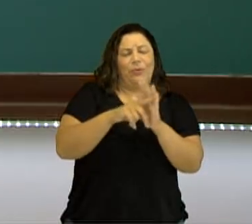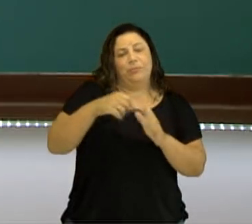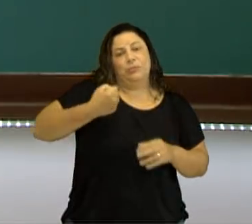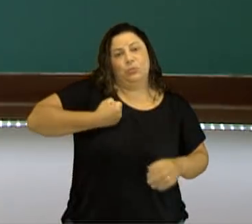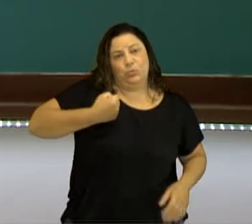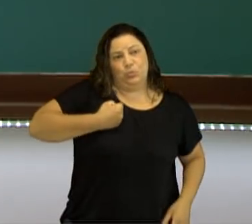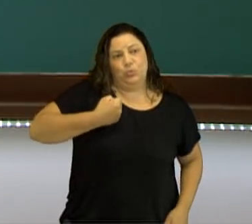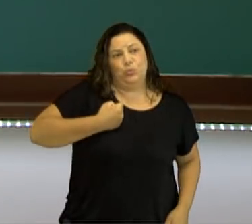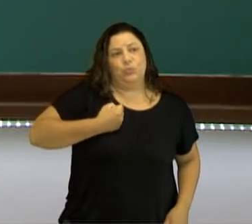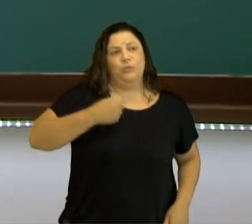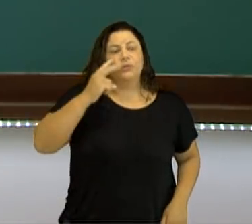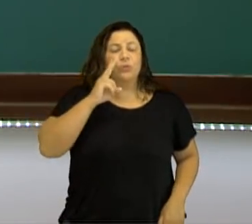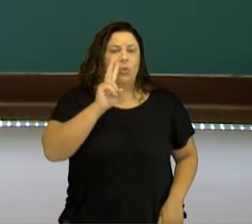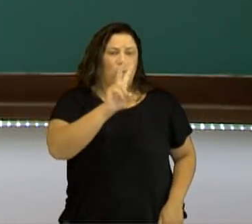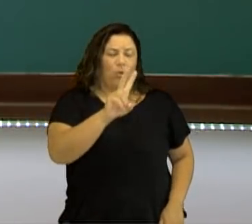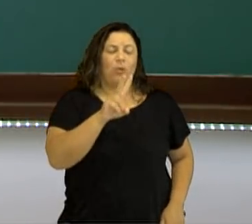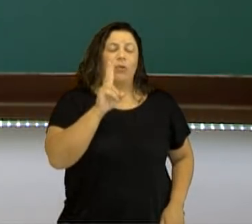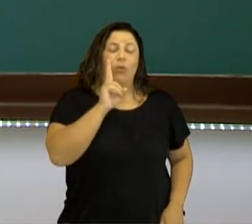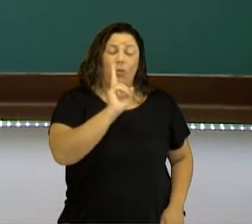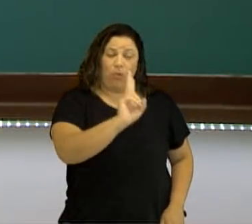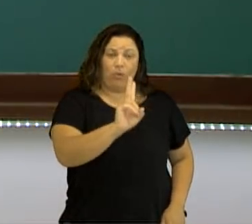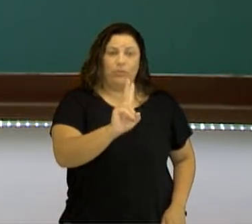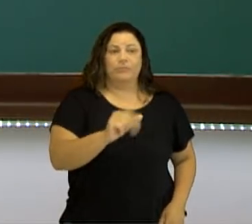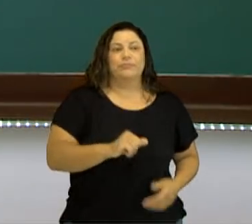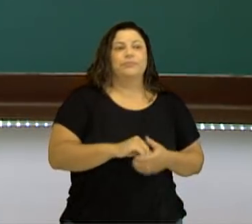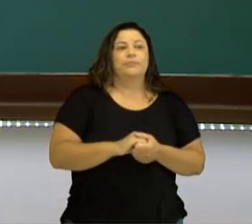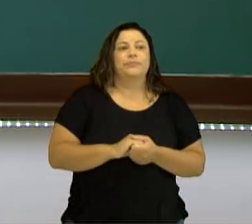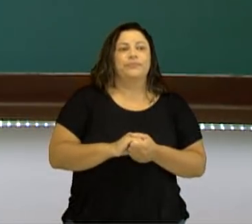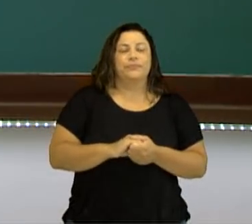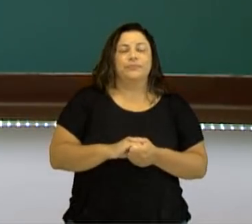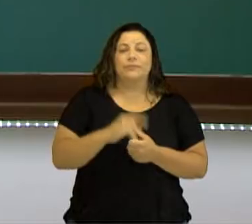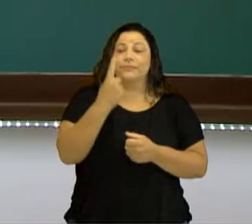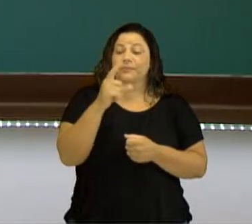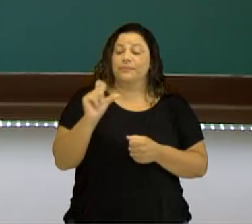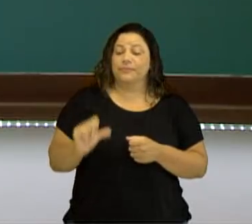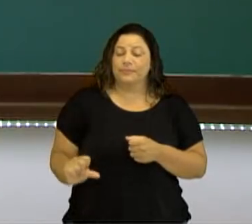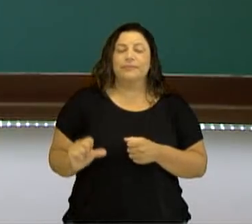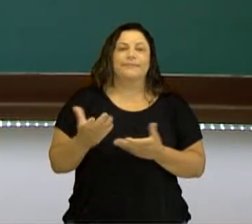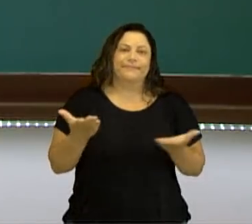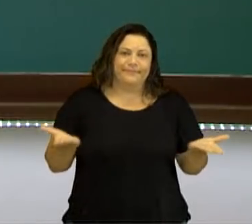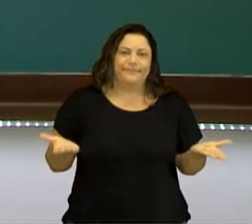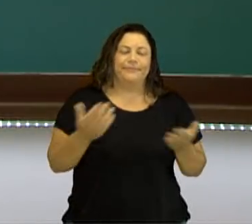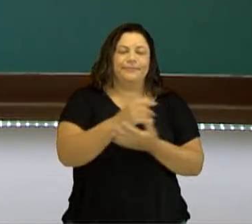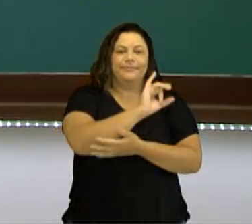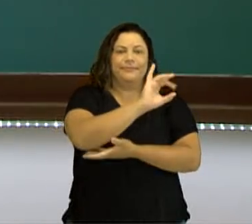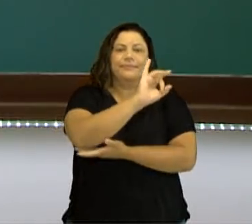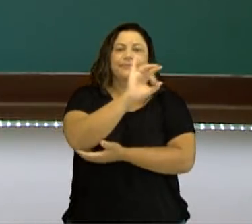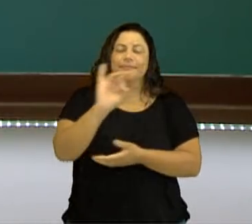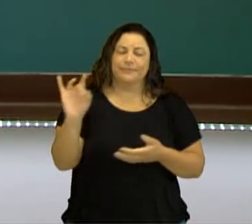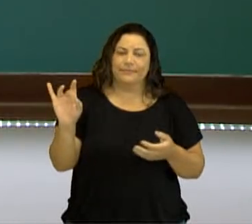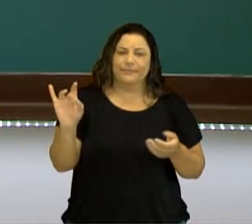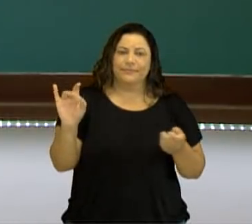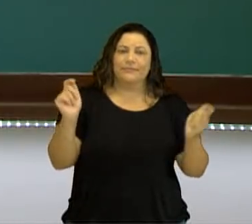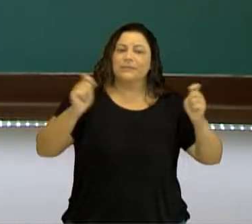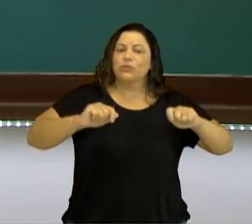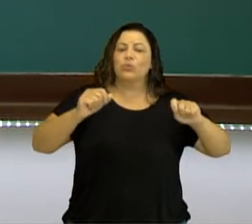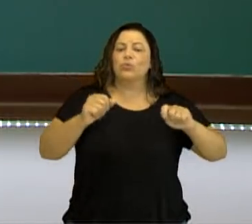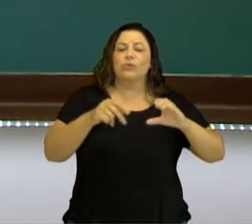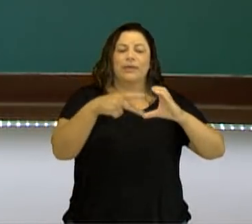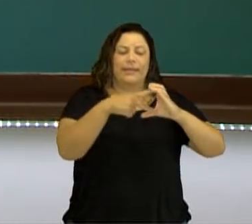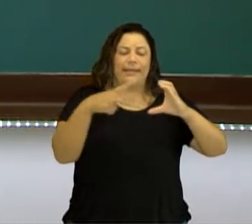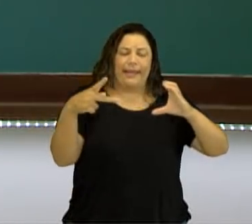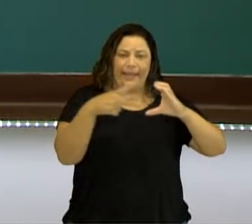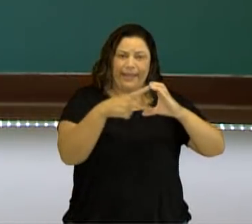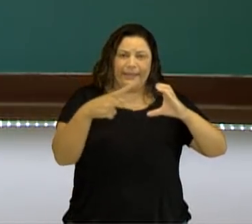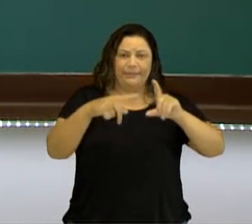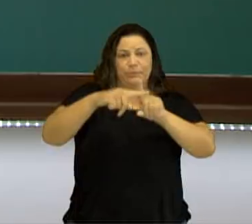Olha, o potássio aqui é 19. Do lado dele o cálcio é 20. Esse número atômico é a quantidade de prótons, de carga positiva